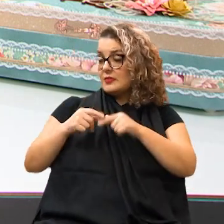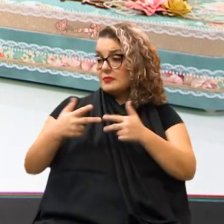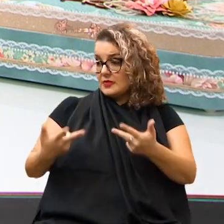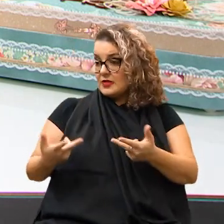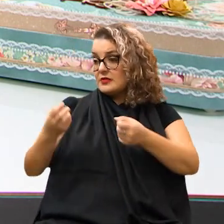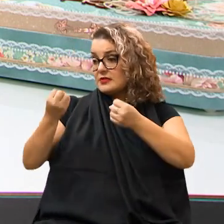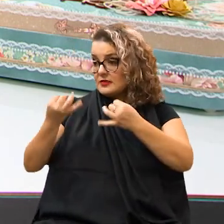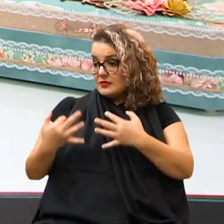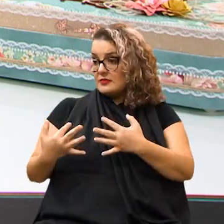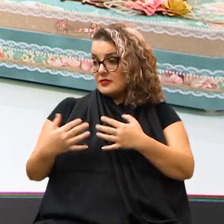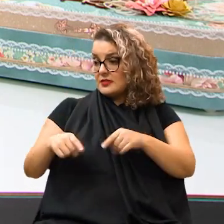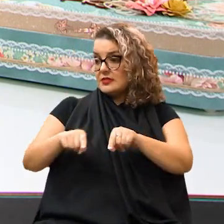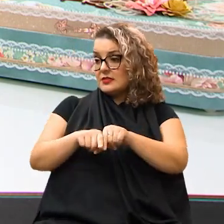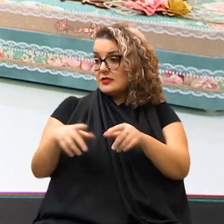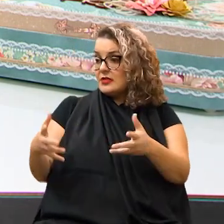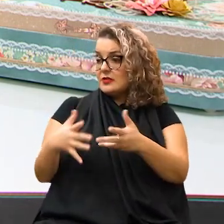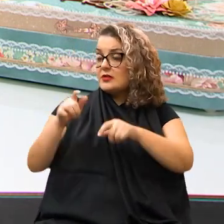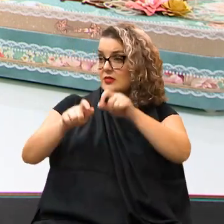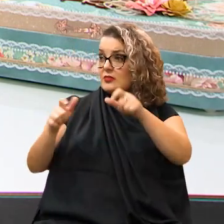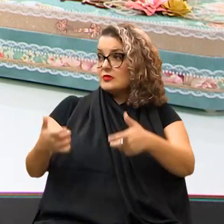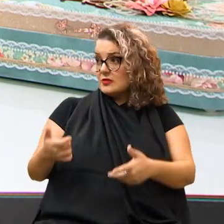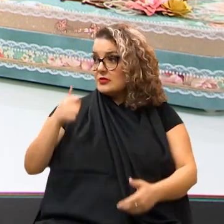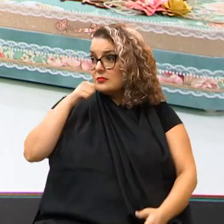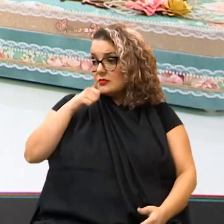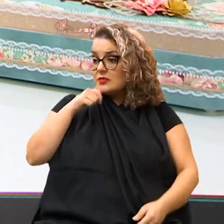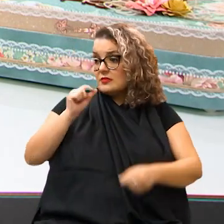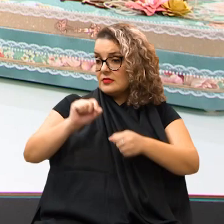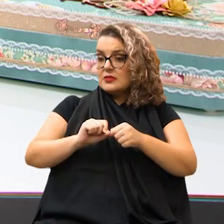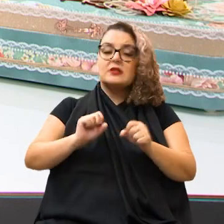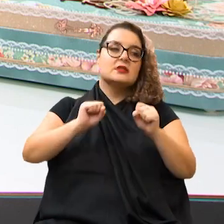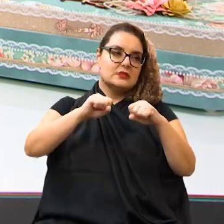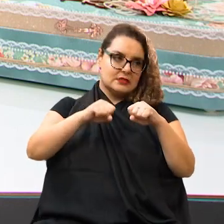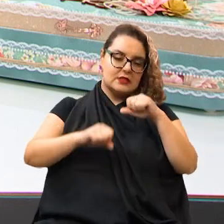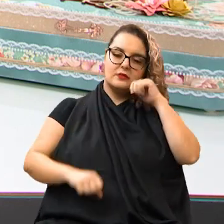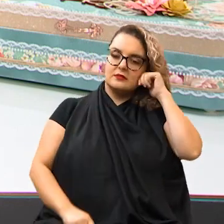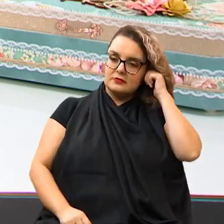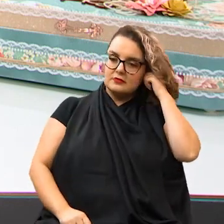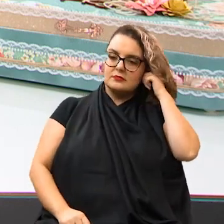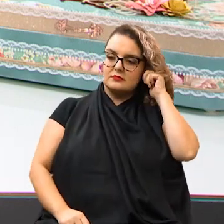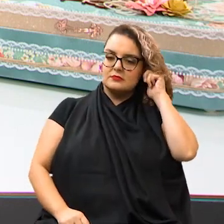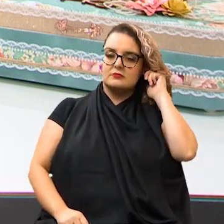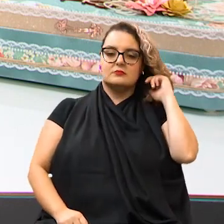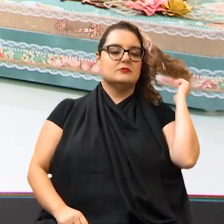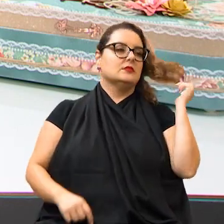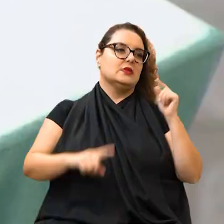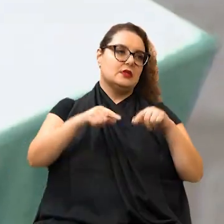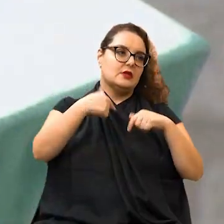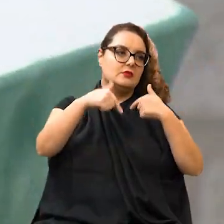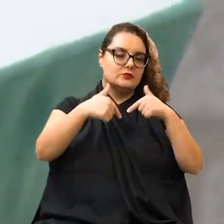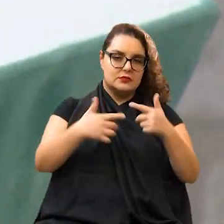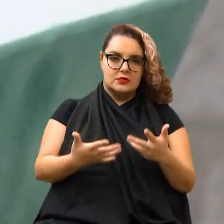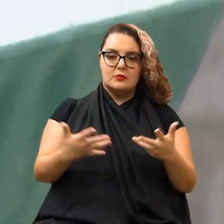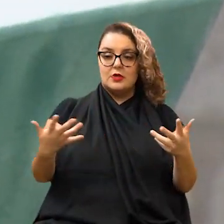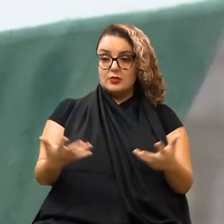próprios materiais, para poder explicar e também estimular outras mulheres. Exatamente. E é um trabalho